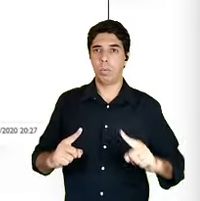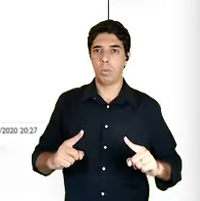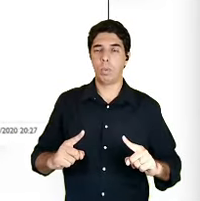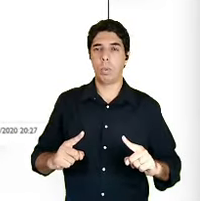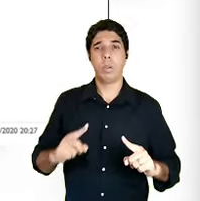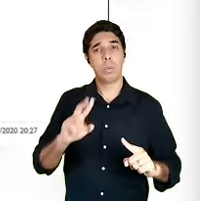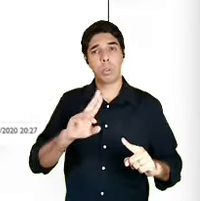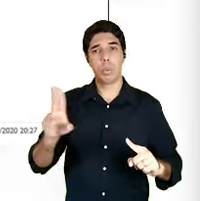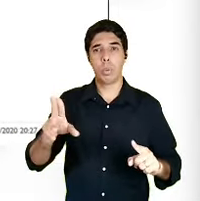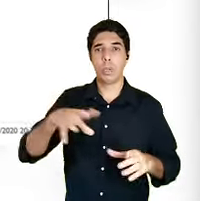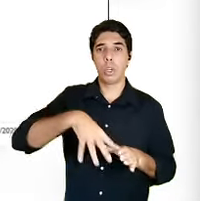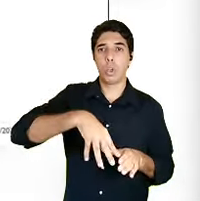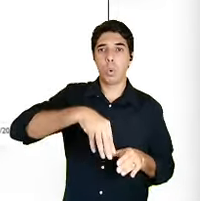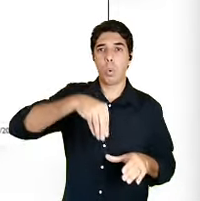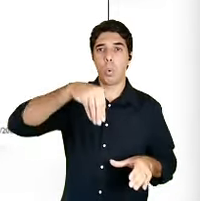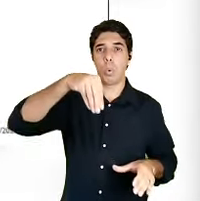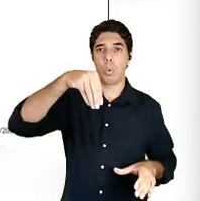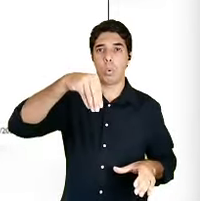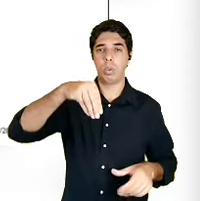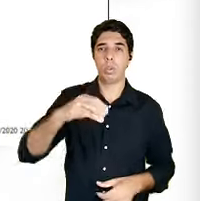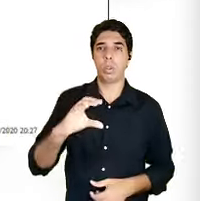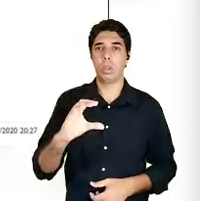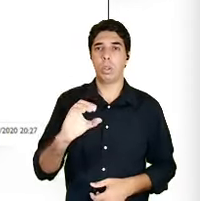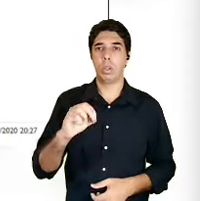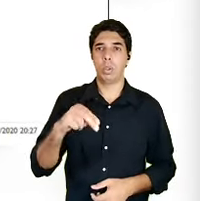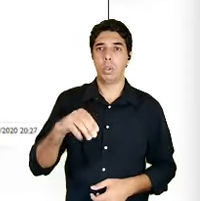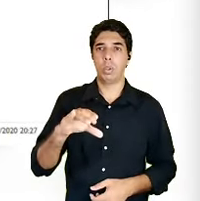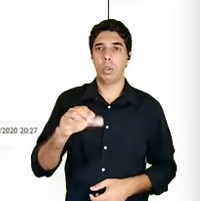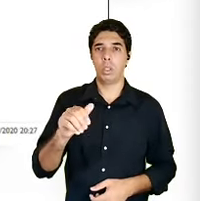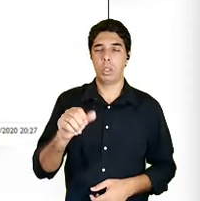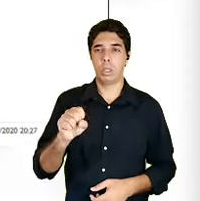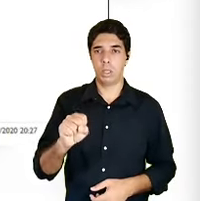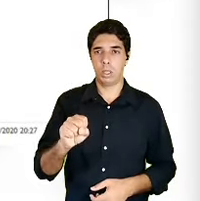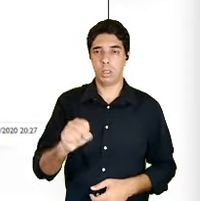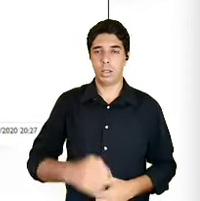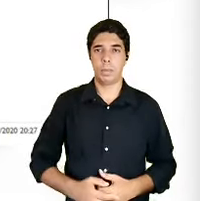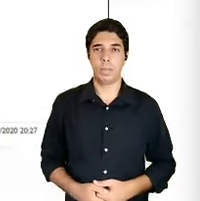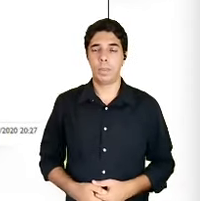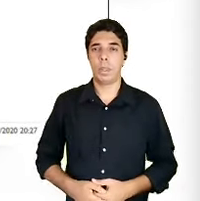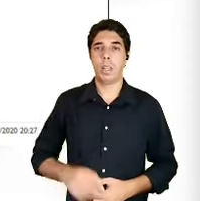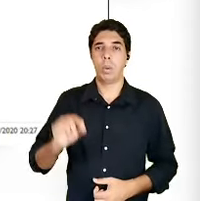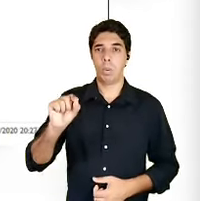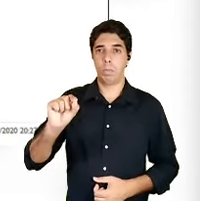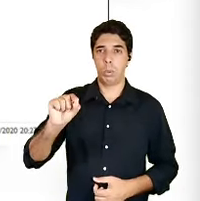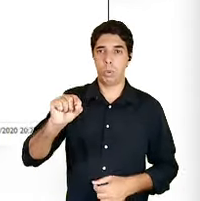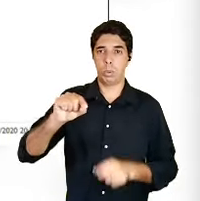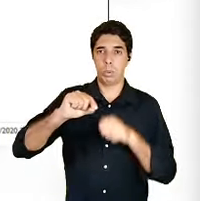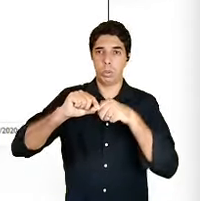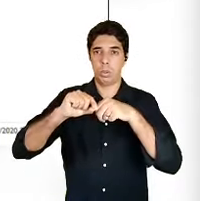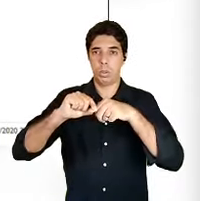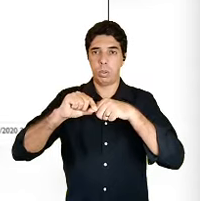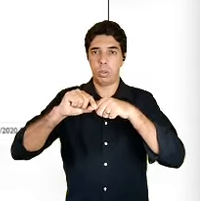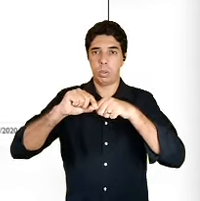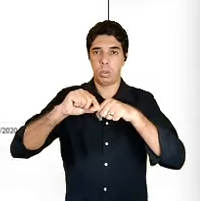projeção, eles partem de um único ponto, que a gente chama de centro de projeção. Nesse caso aqui